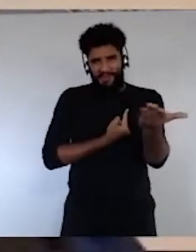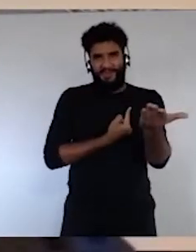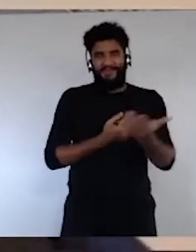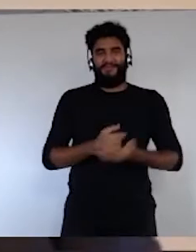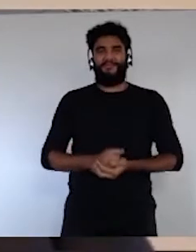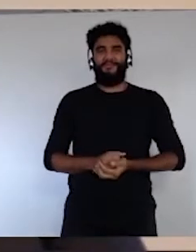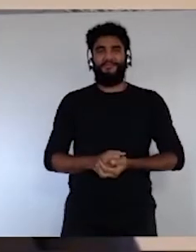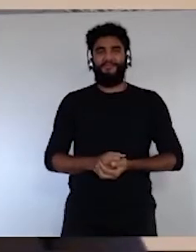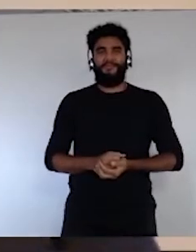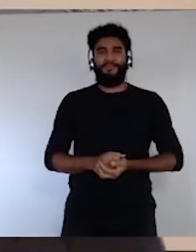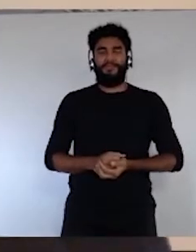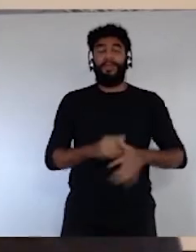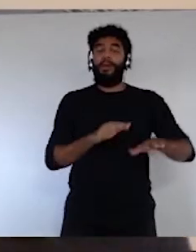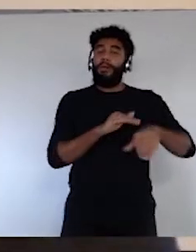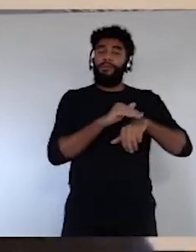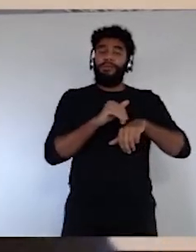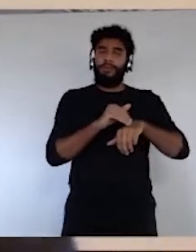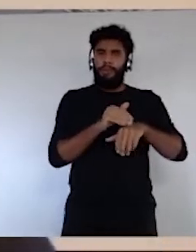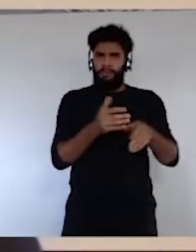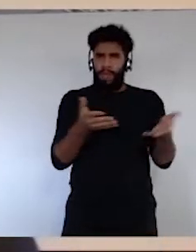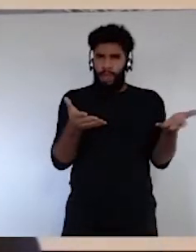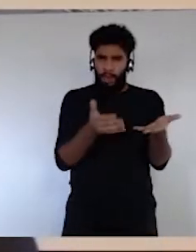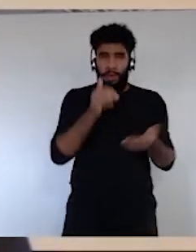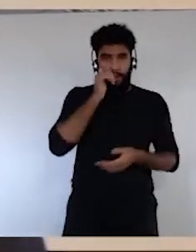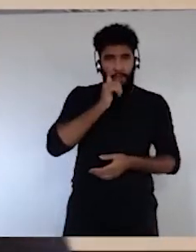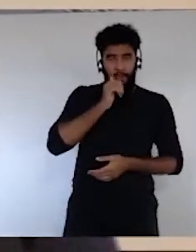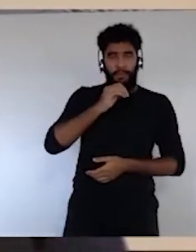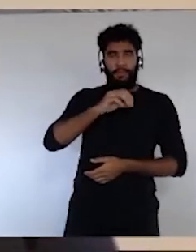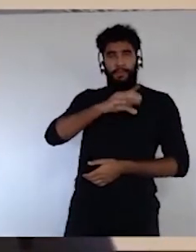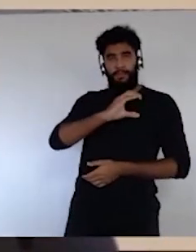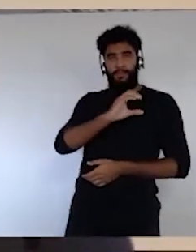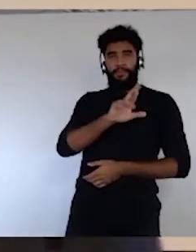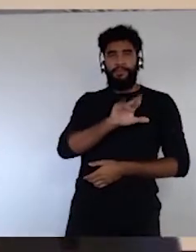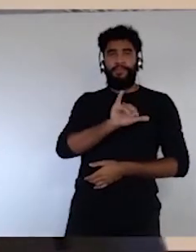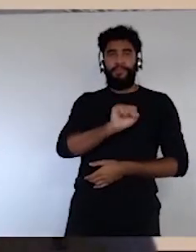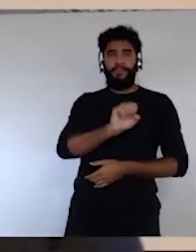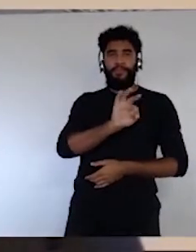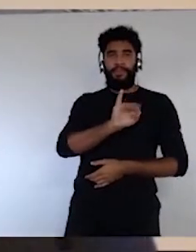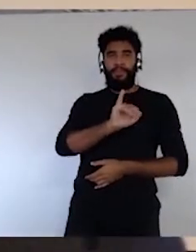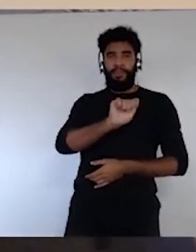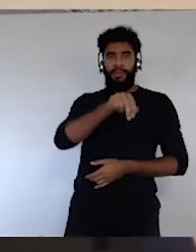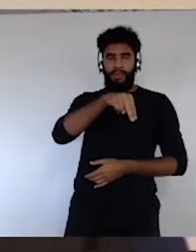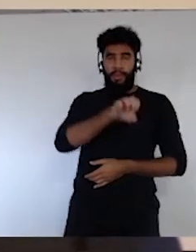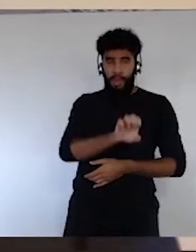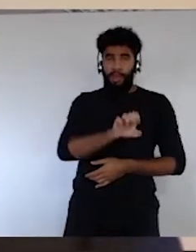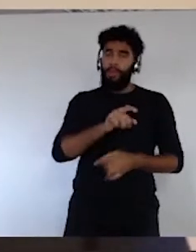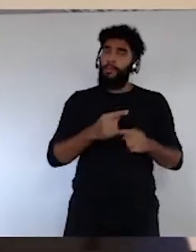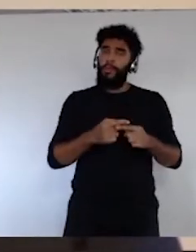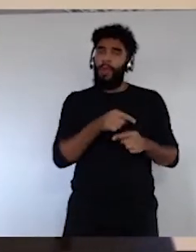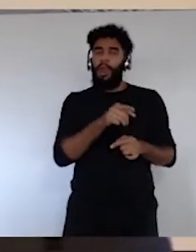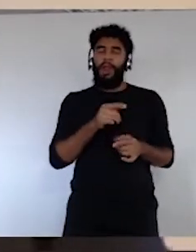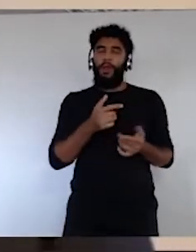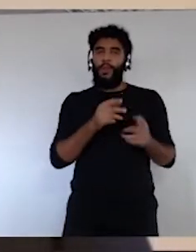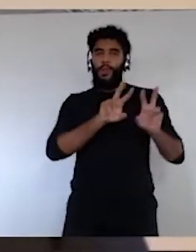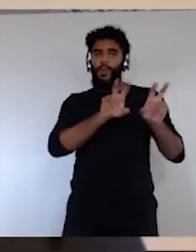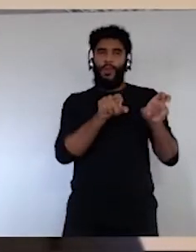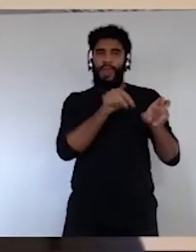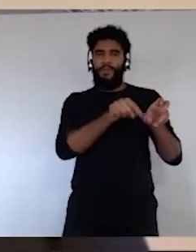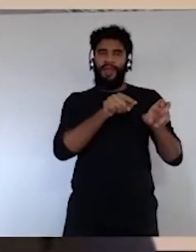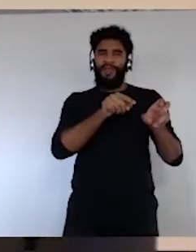chamar, inicialmente, a Cristiane, porque hoje em dia é um dos temas mais palpitantes,